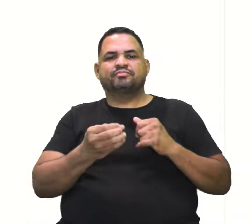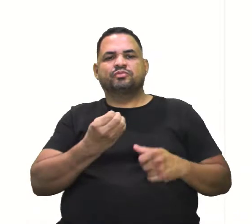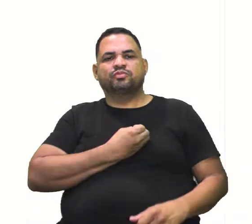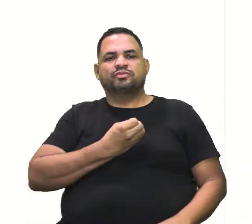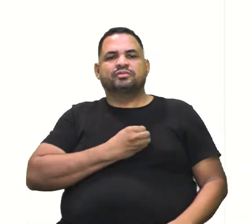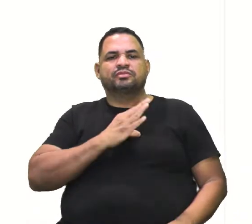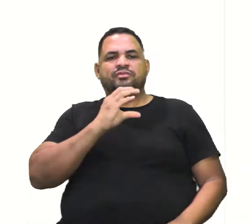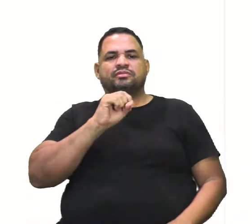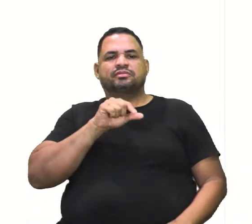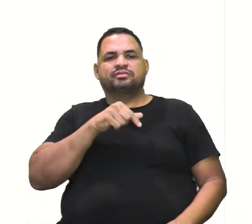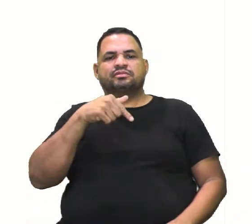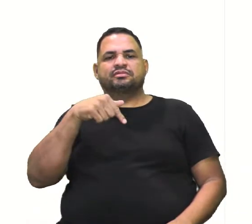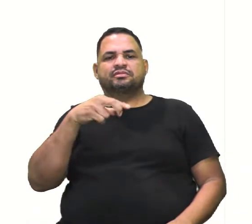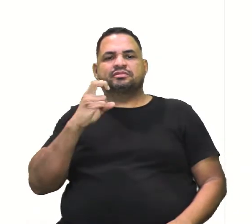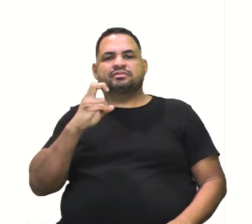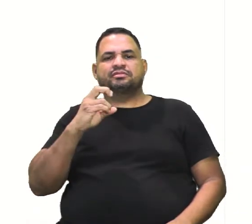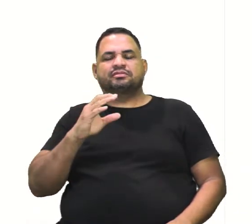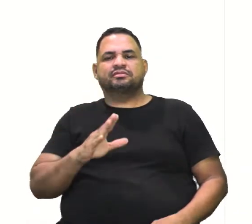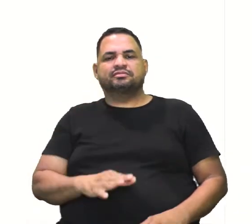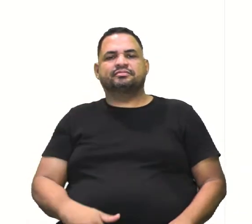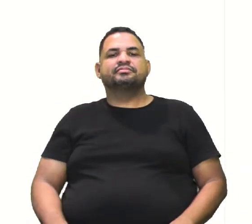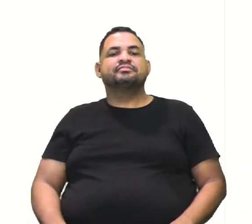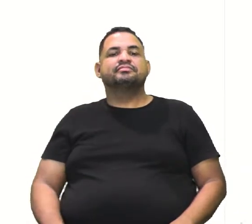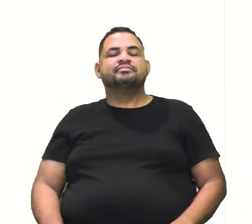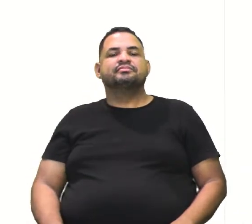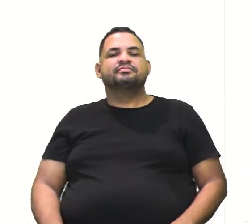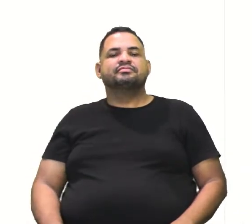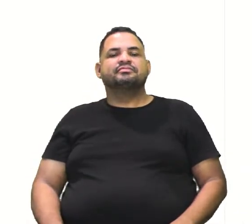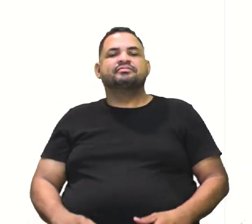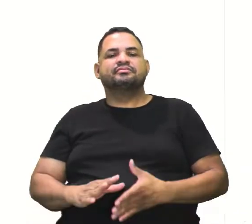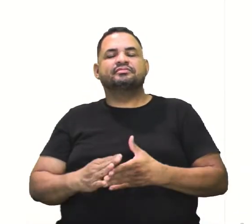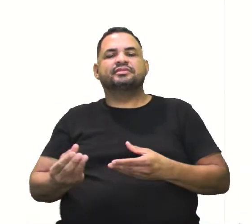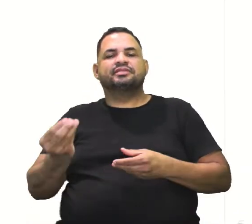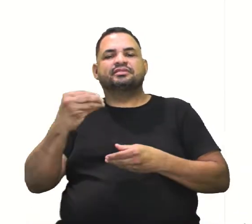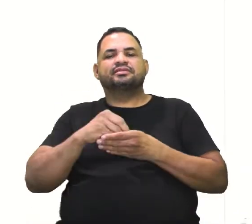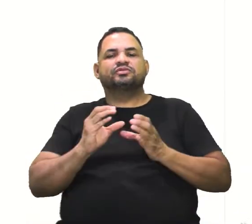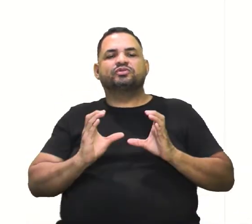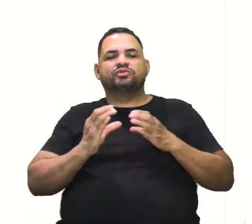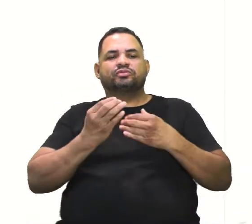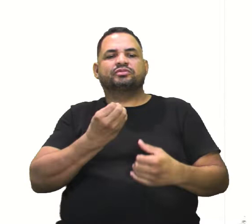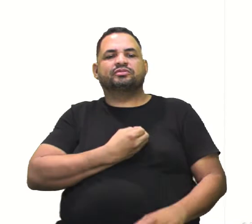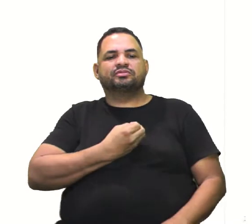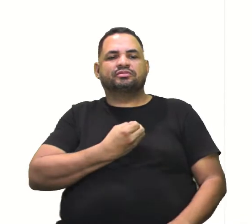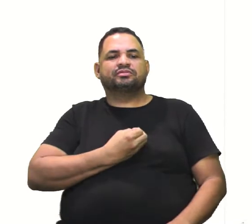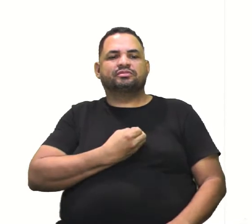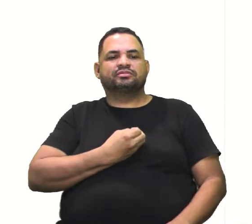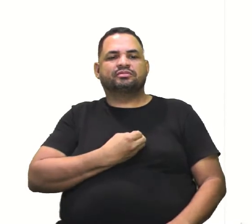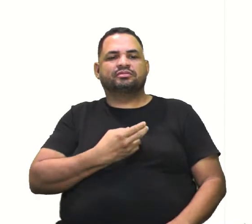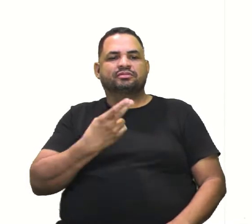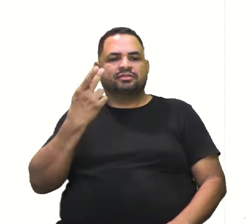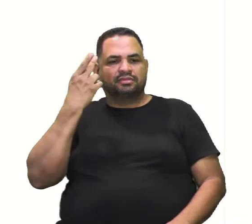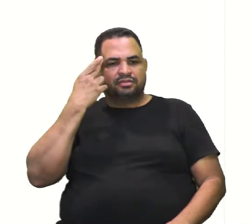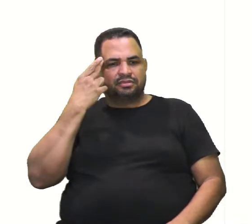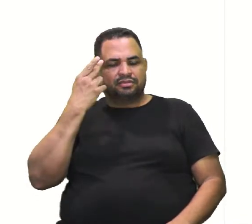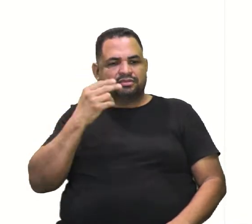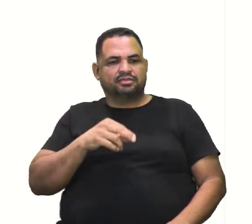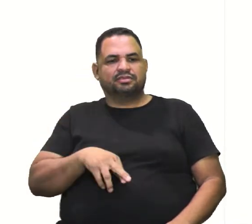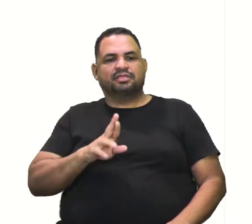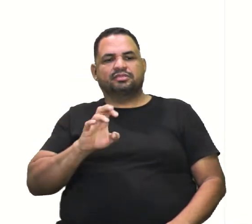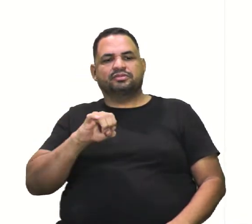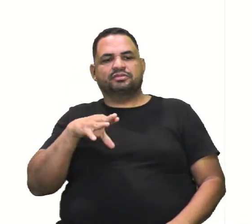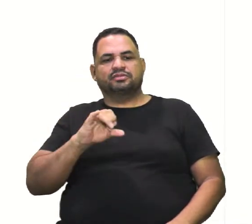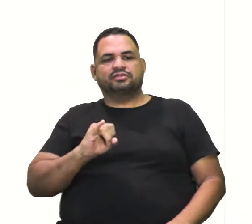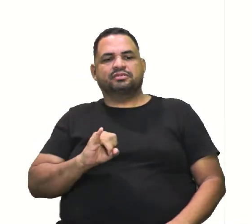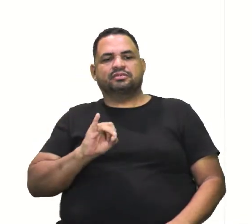O número 0,75 agora. Faz parte do conjunto dos números naturais,